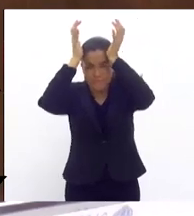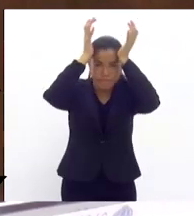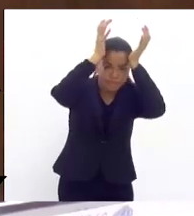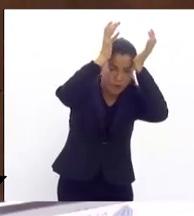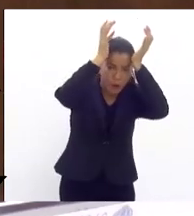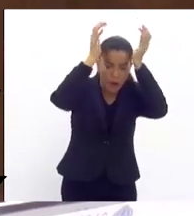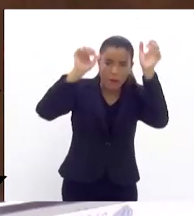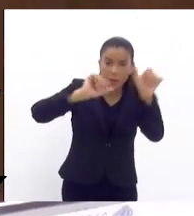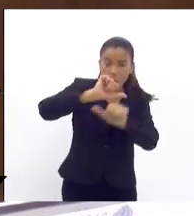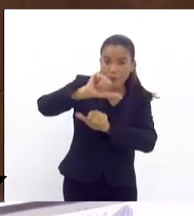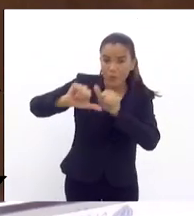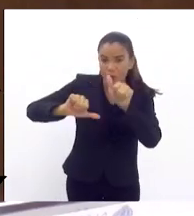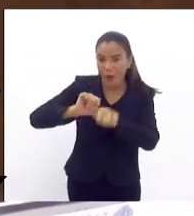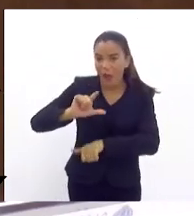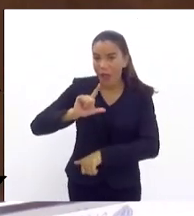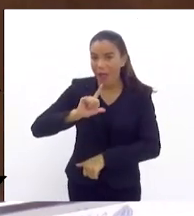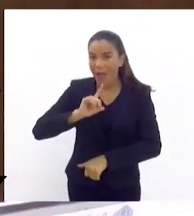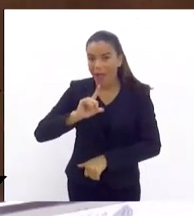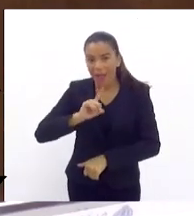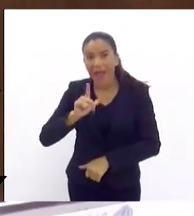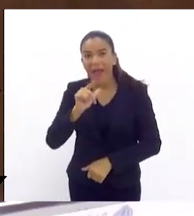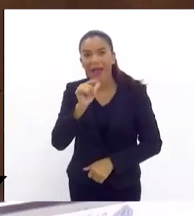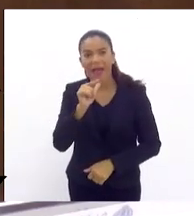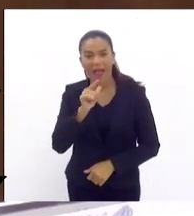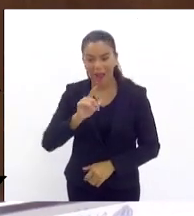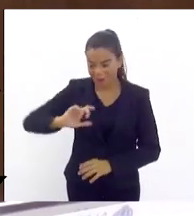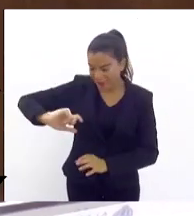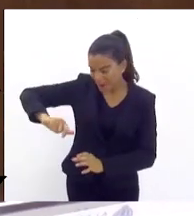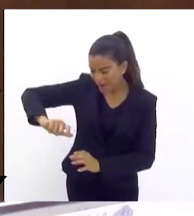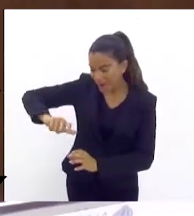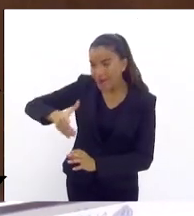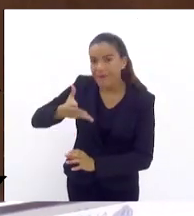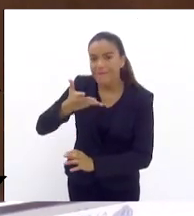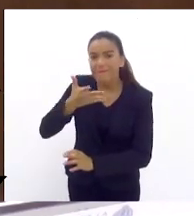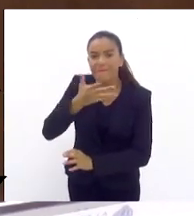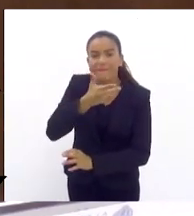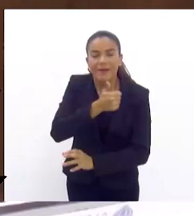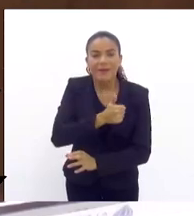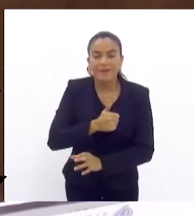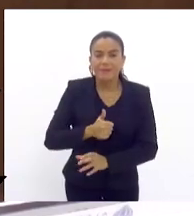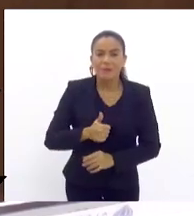água de qualidade. Vocês não imaginam o que é isso. Eu não